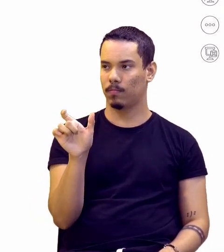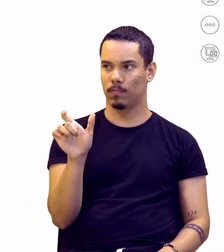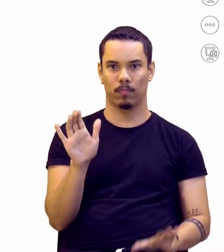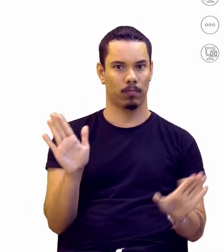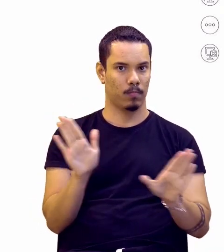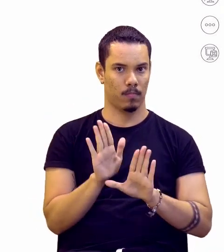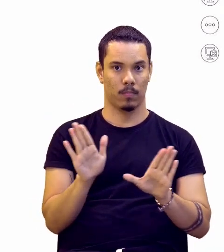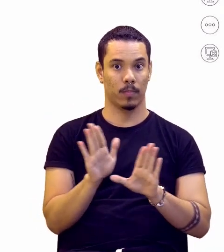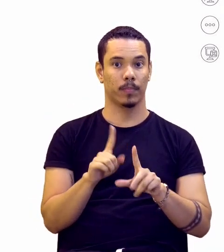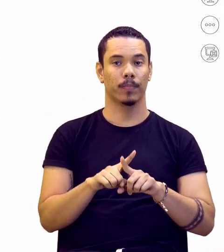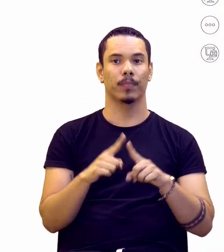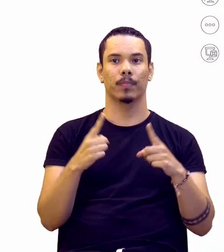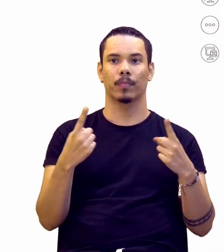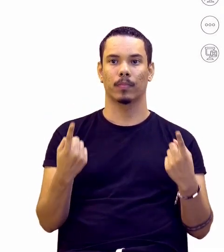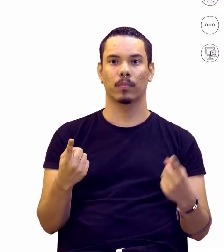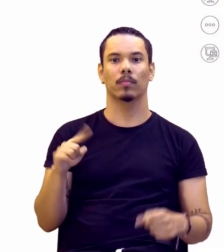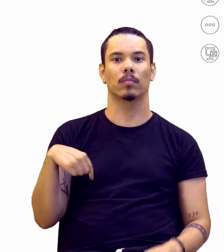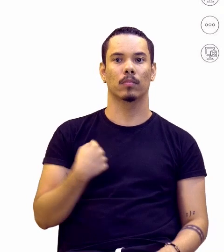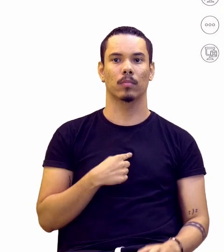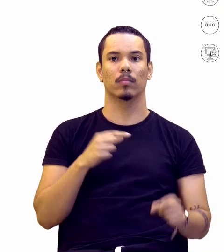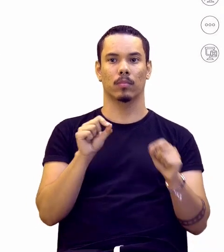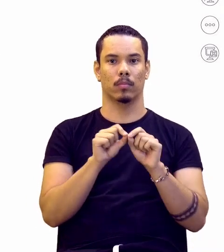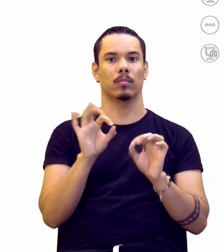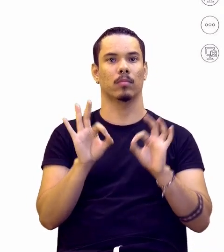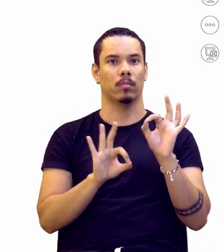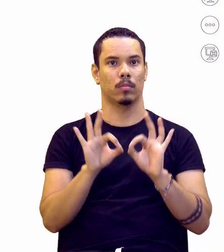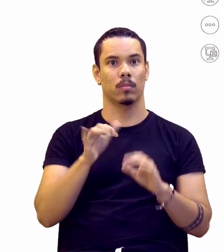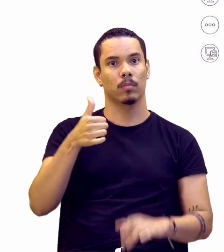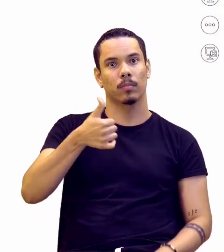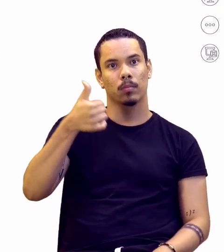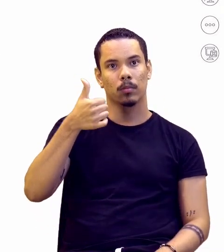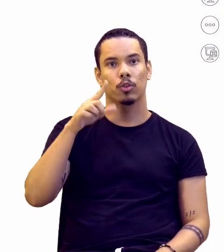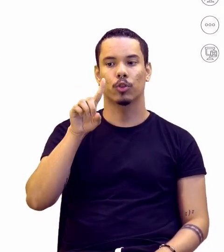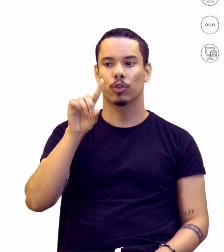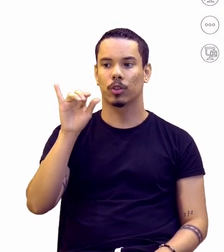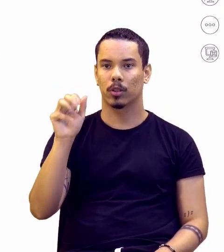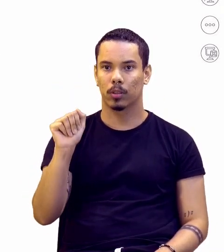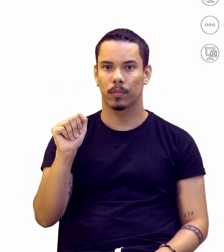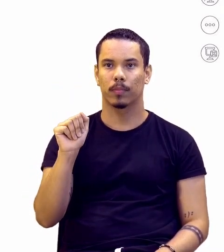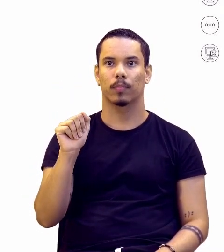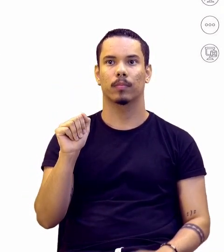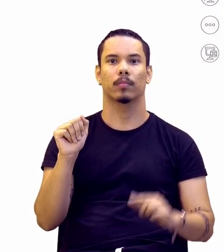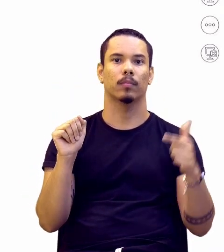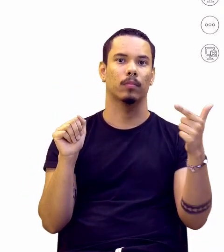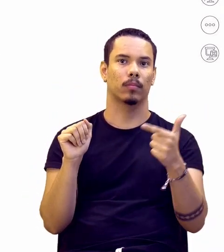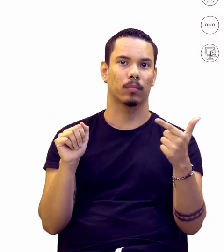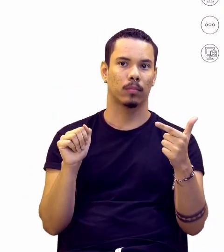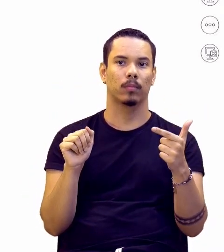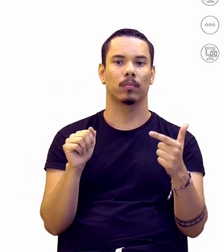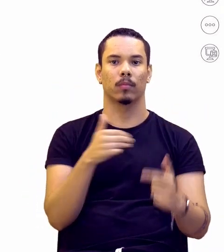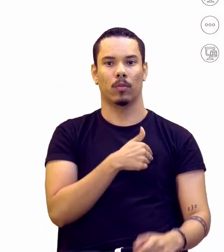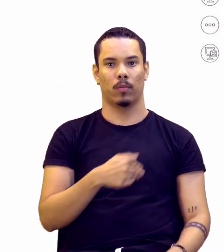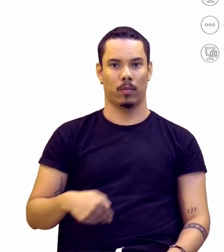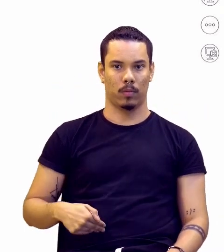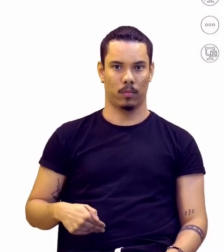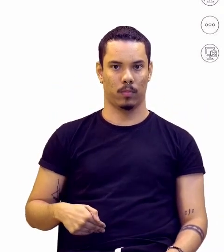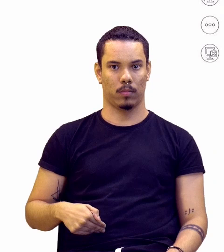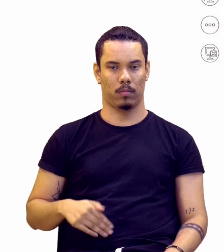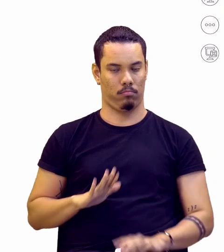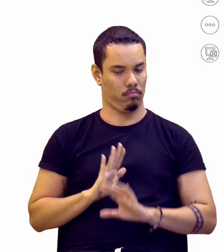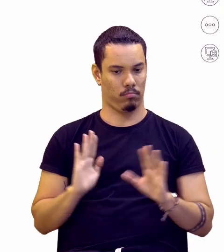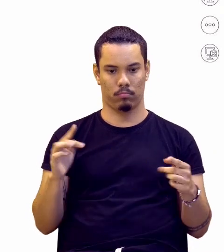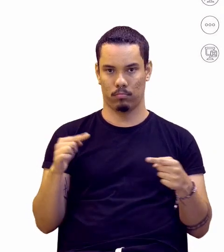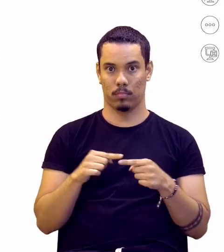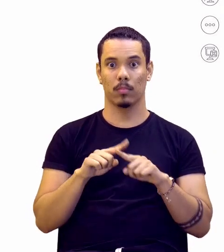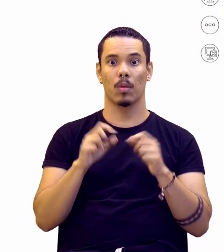respectivamente. Mas foi feito na mesma ordem. Primeiro, data de instalação e depois o governador. Justo. Coincidiu só. Coincidiu. Mas